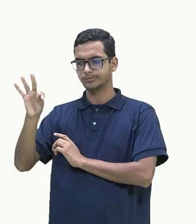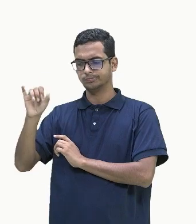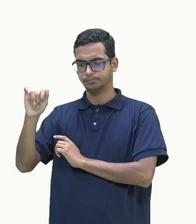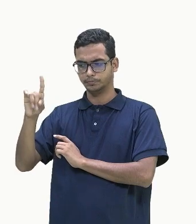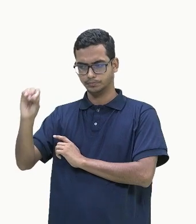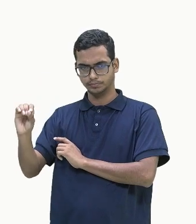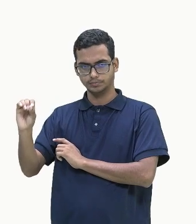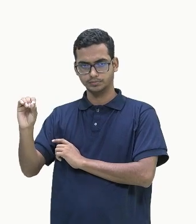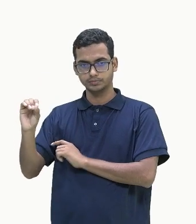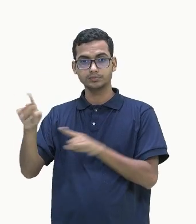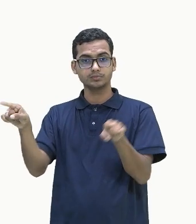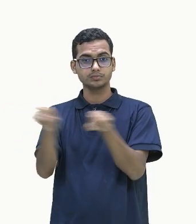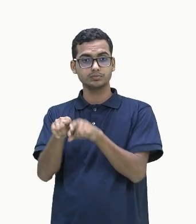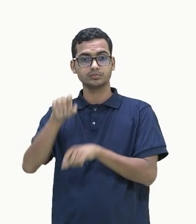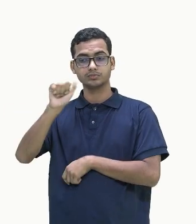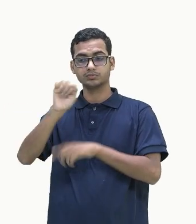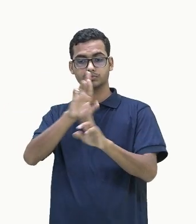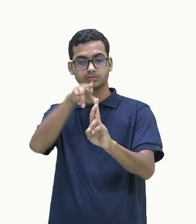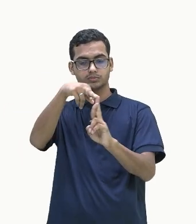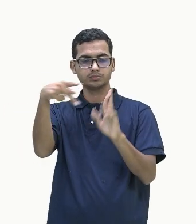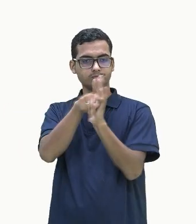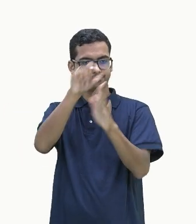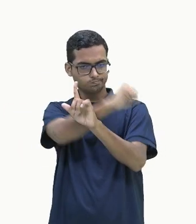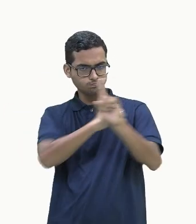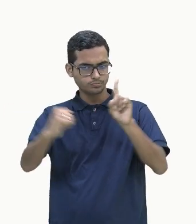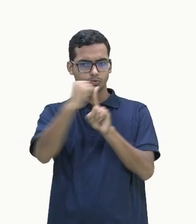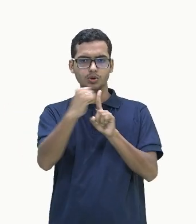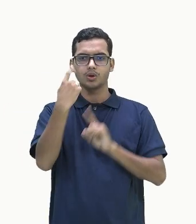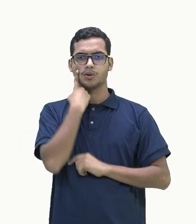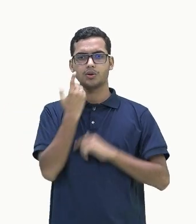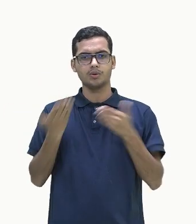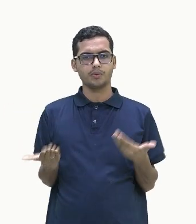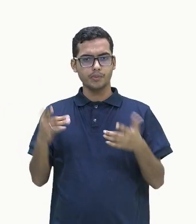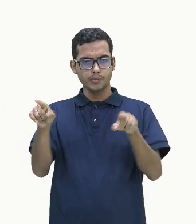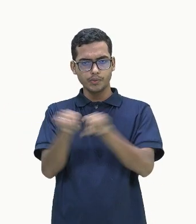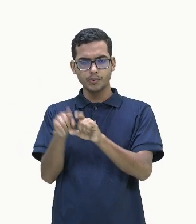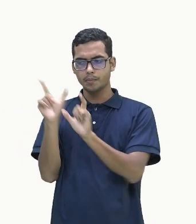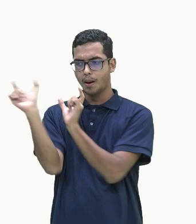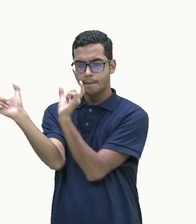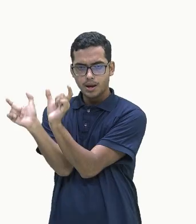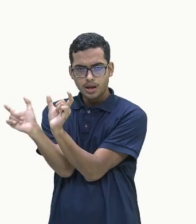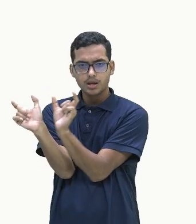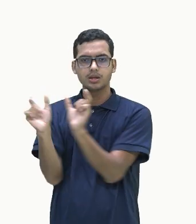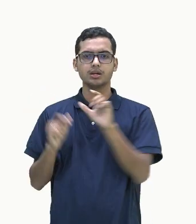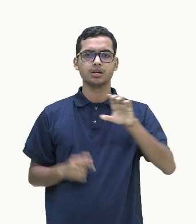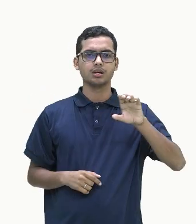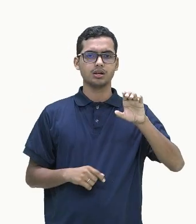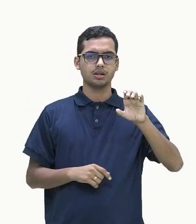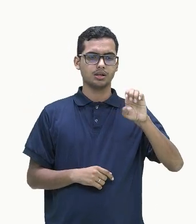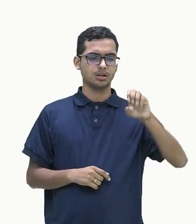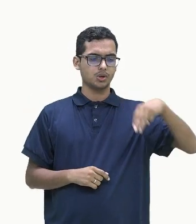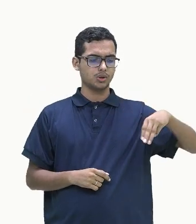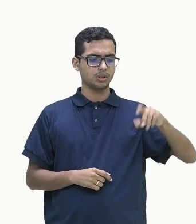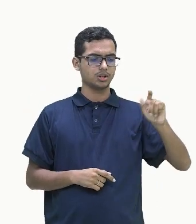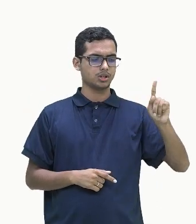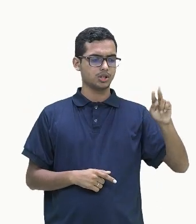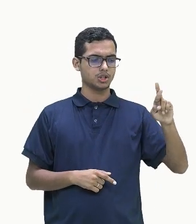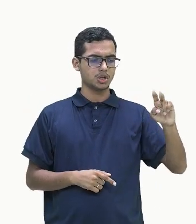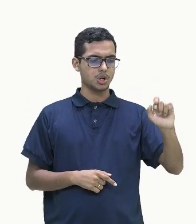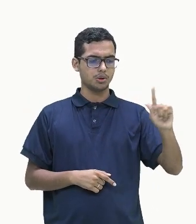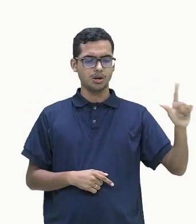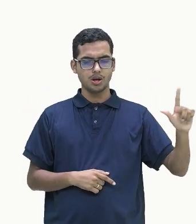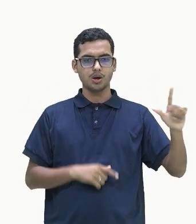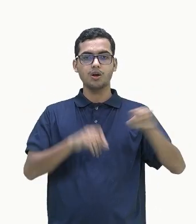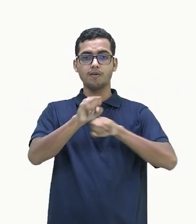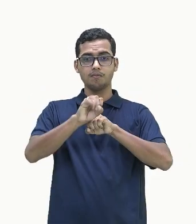A, vai se referir à sociedade. E este meu em geral aqui é uma locução que